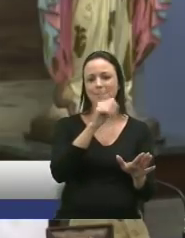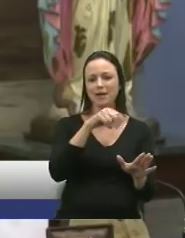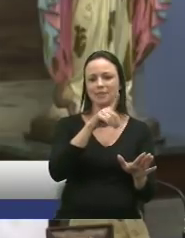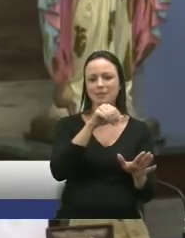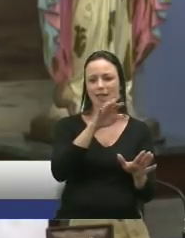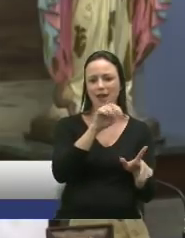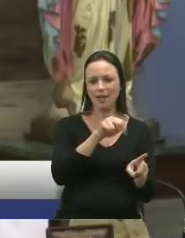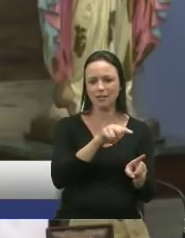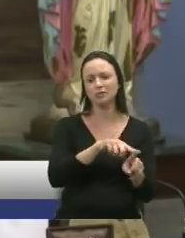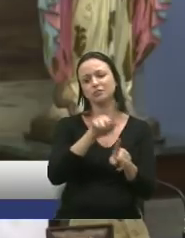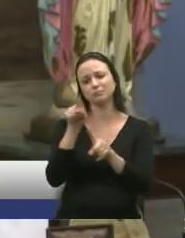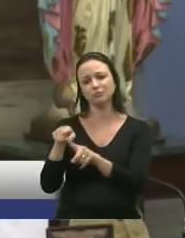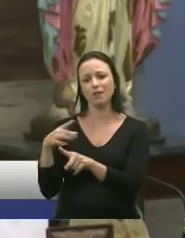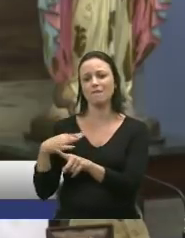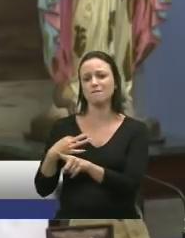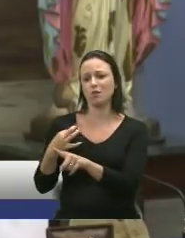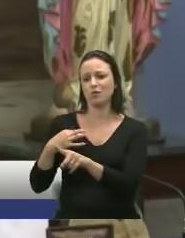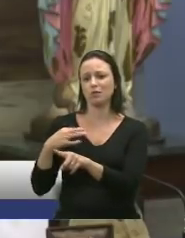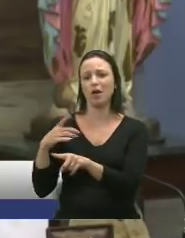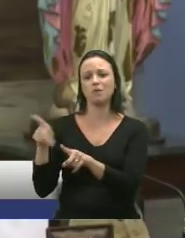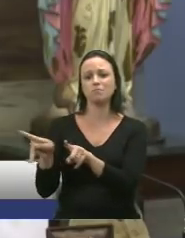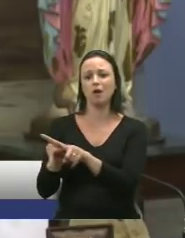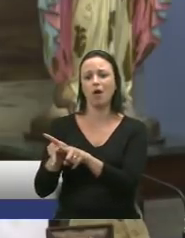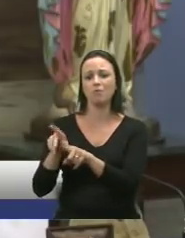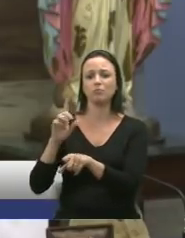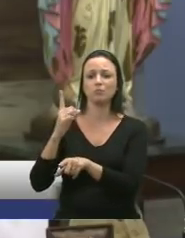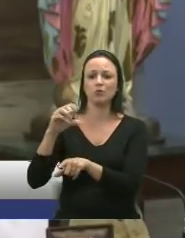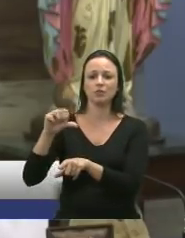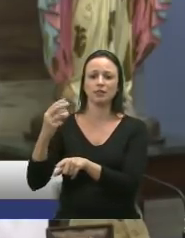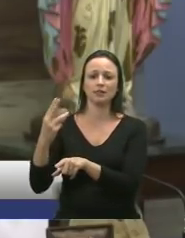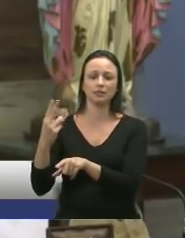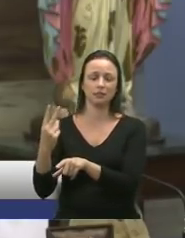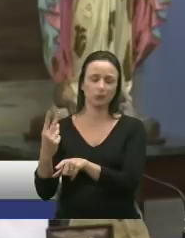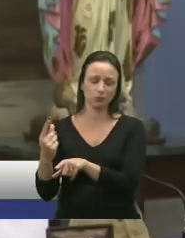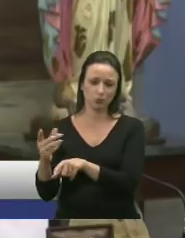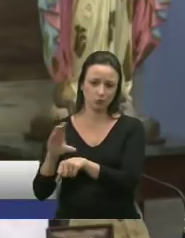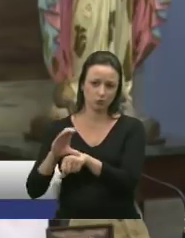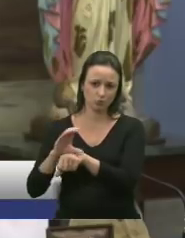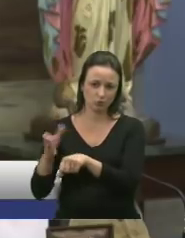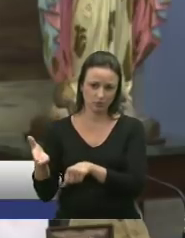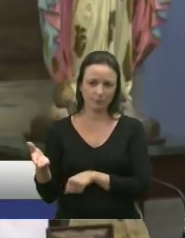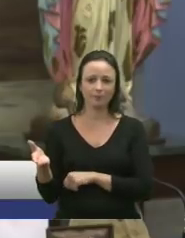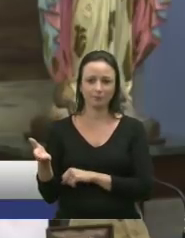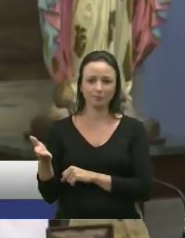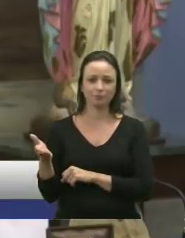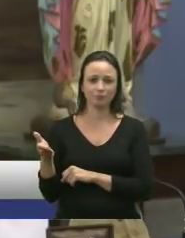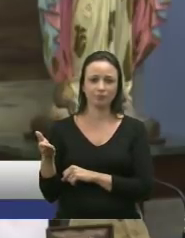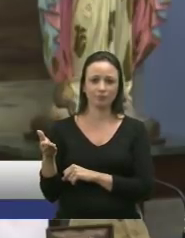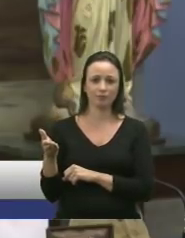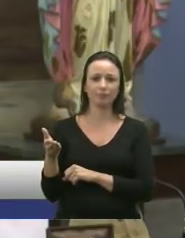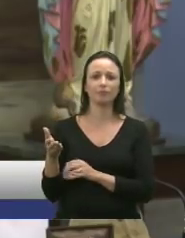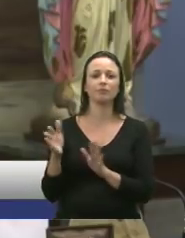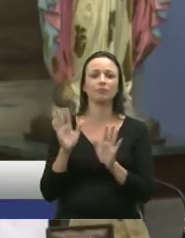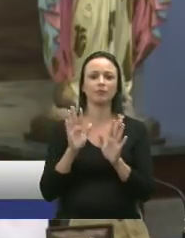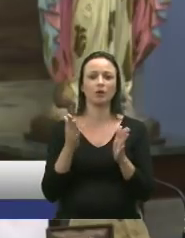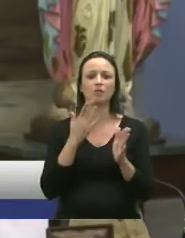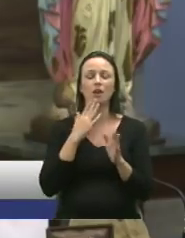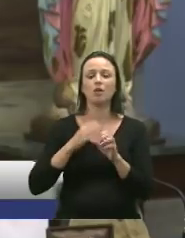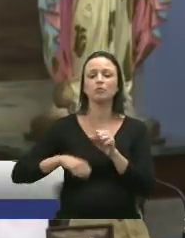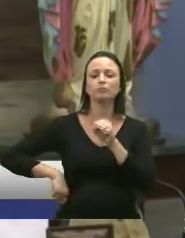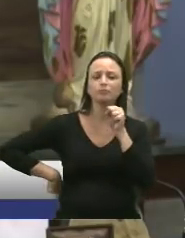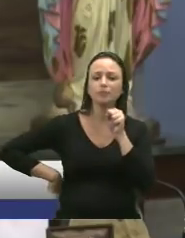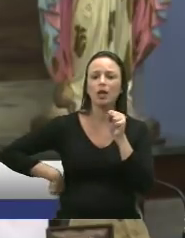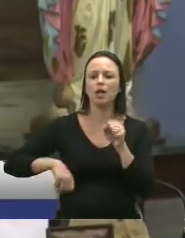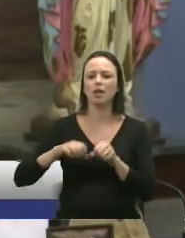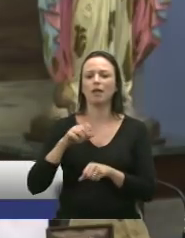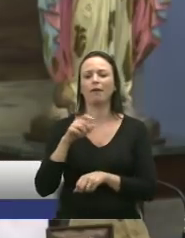voluntário constitucionalista. Isso seria de linha temporal. Agora, aproveitando a questão, e no que diz respeito a heroísmo, explicar